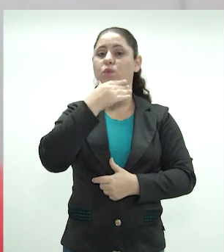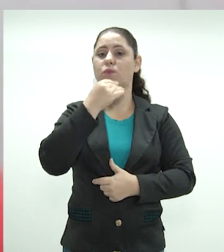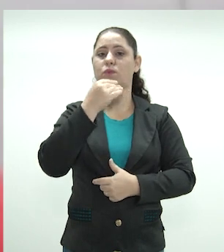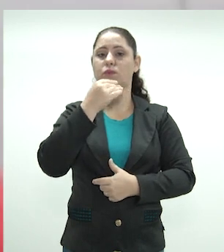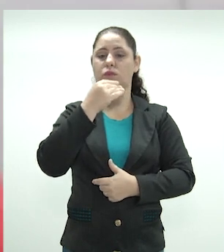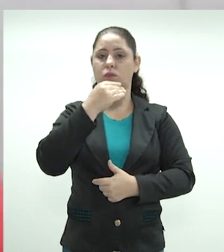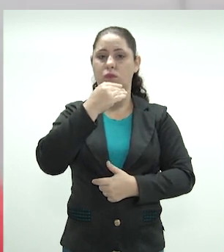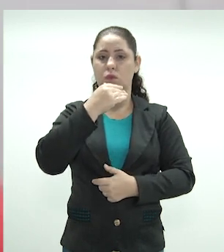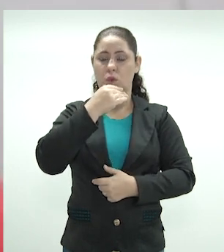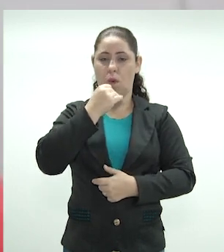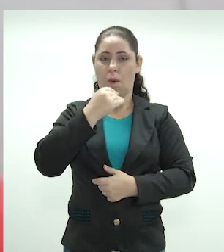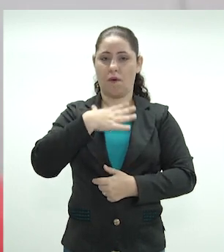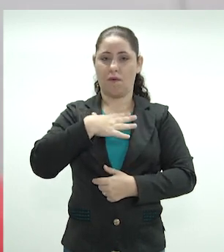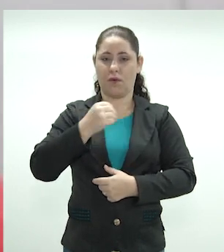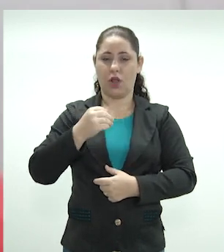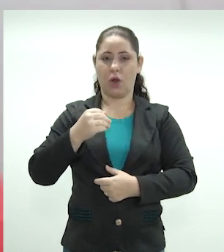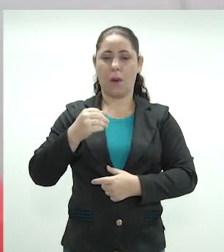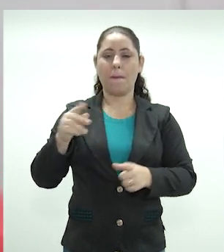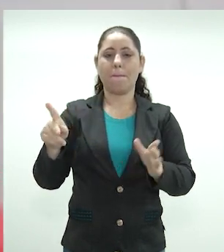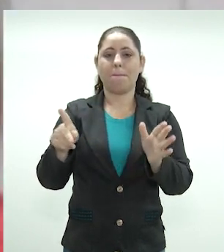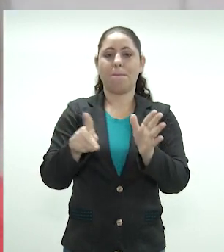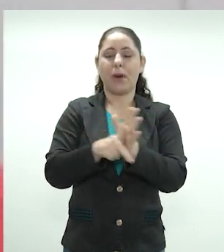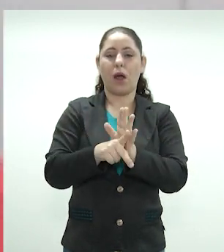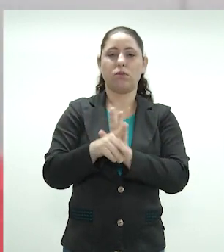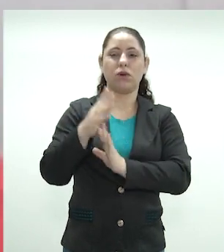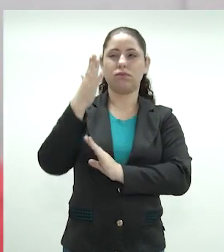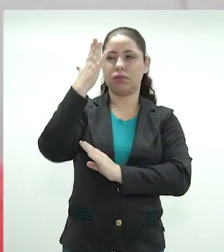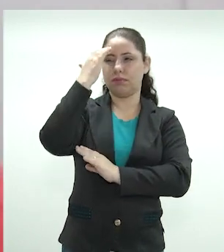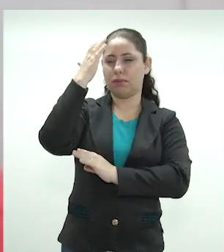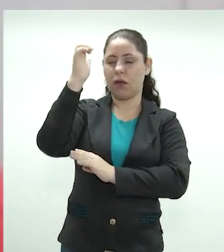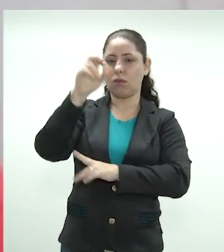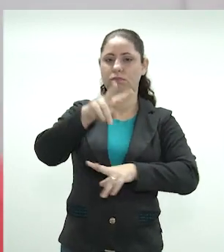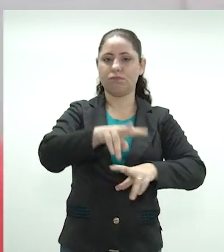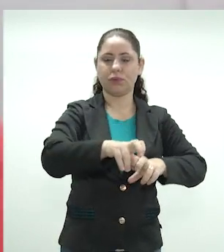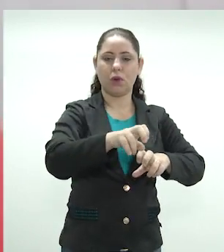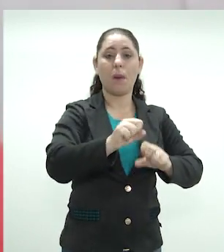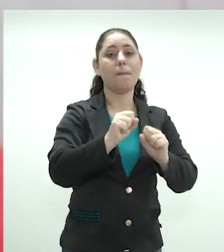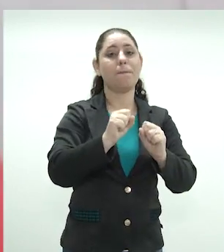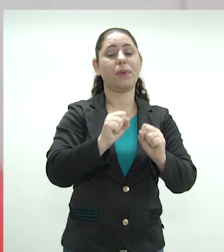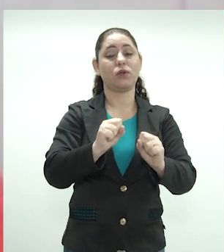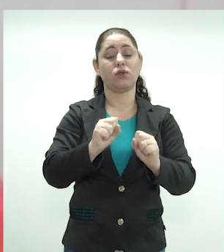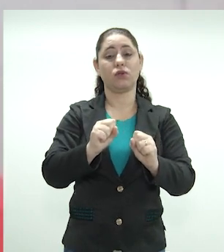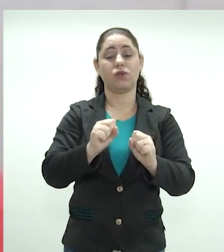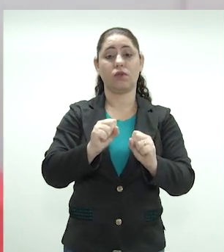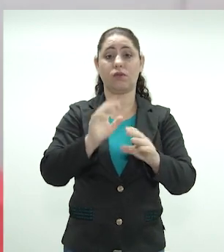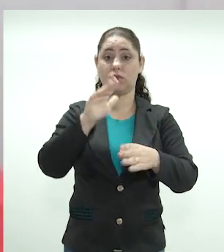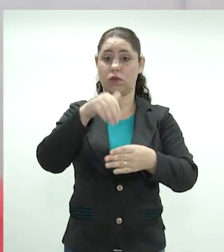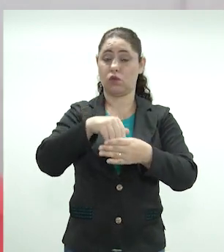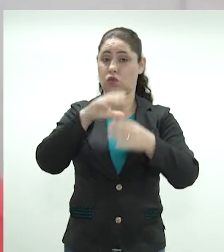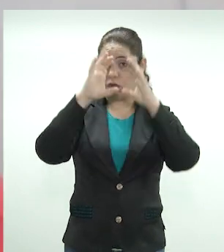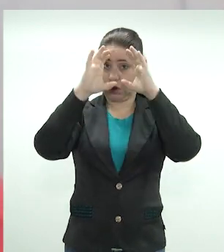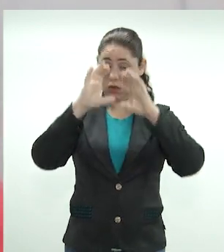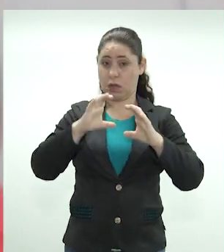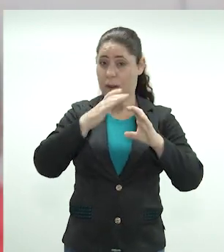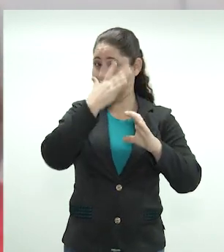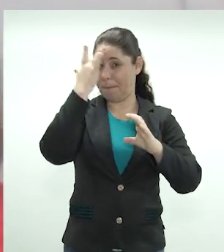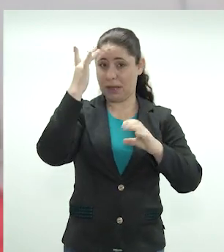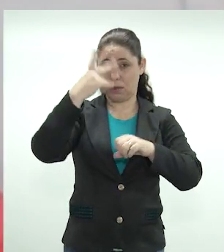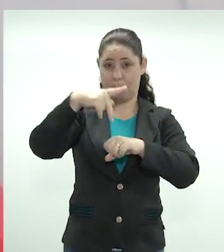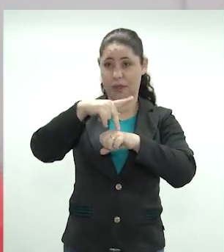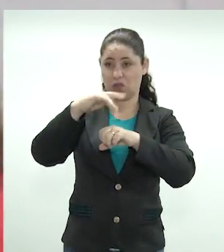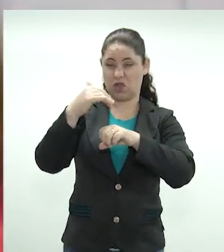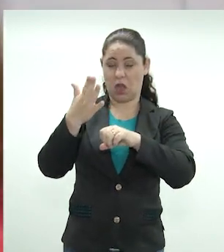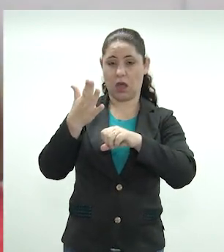homens, descendentes dos fundadores da cidade e proprietários de terra podiam votar. Só eles eram cidadãos. Os estrangeiros,